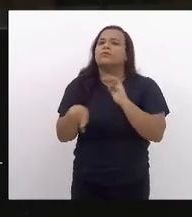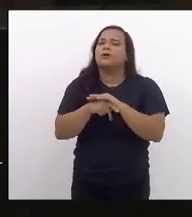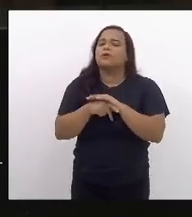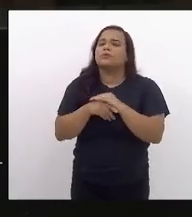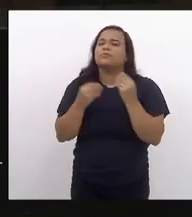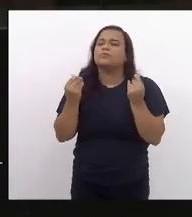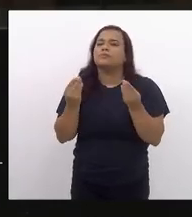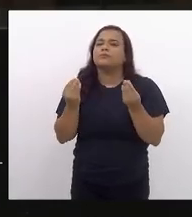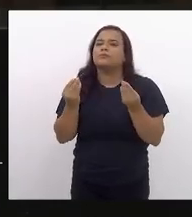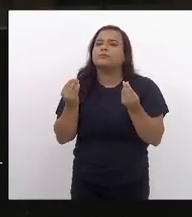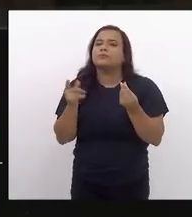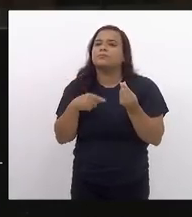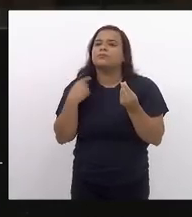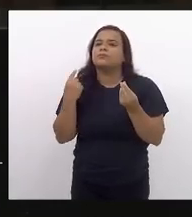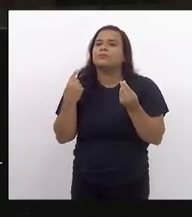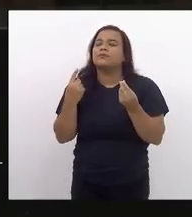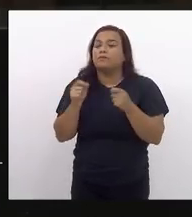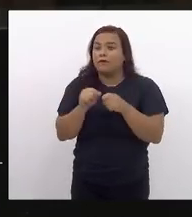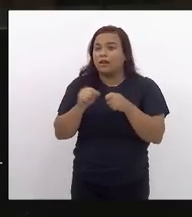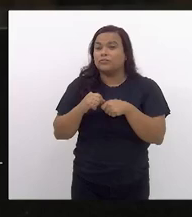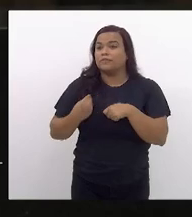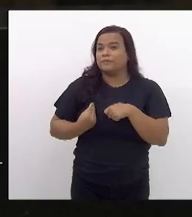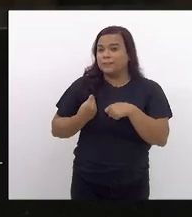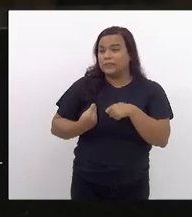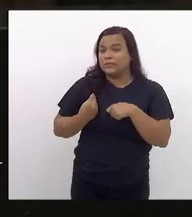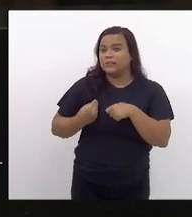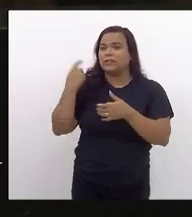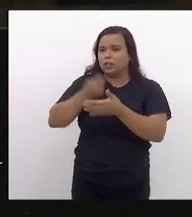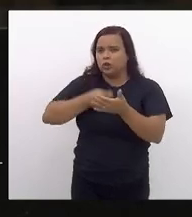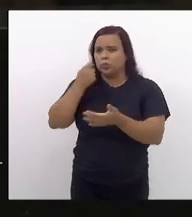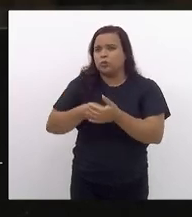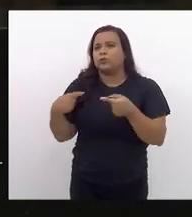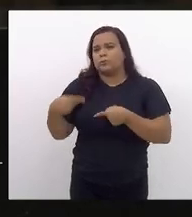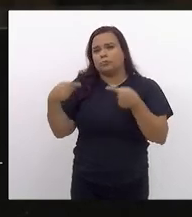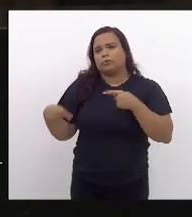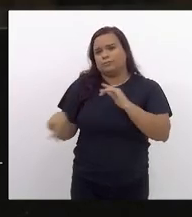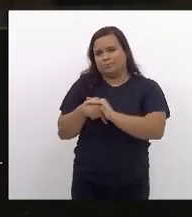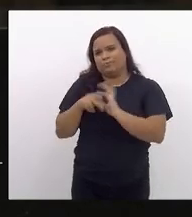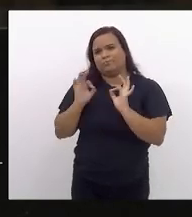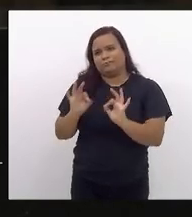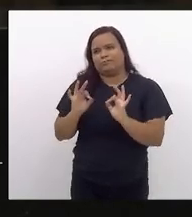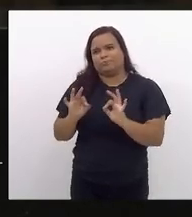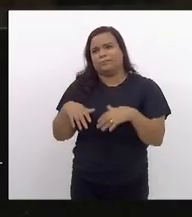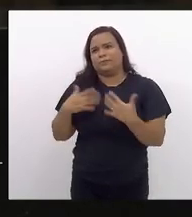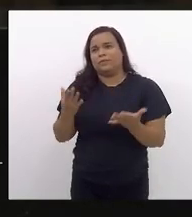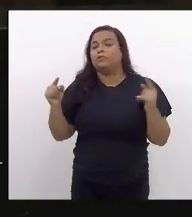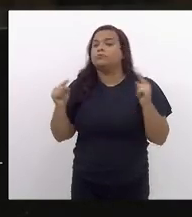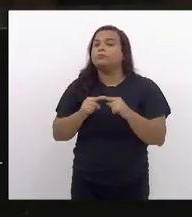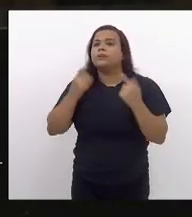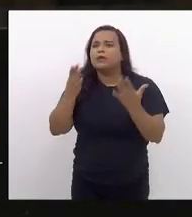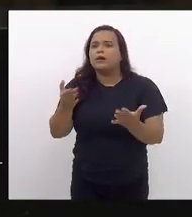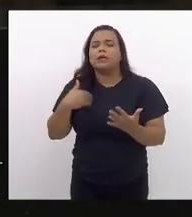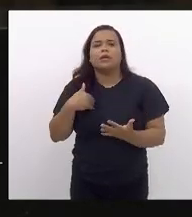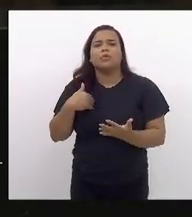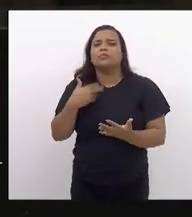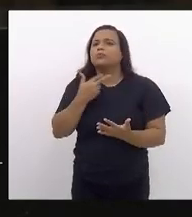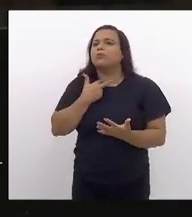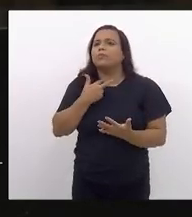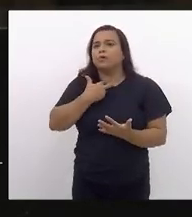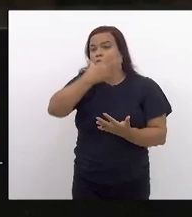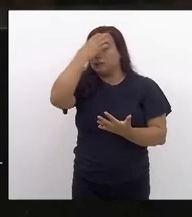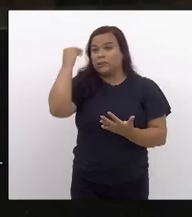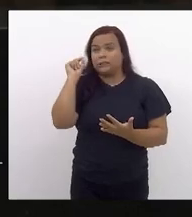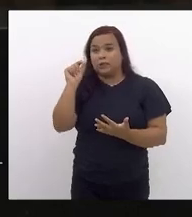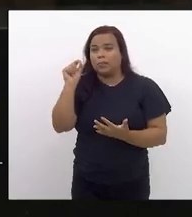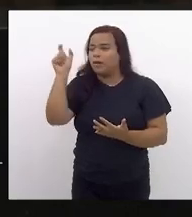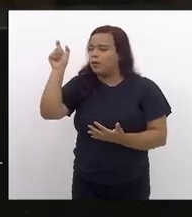daquelas que fazem da sua vida a luta política, né? Então, nesse sentido, não posso deixar de lembrar de